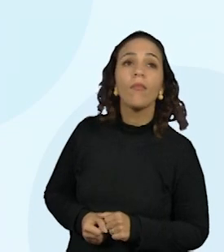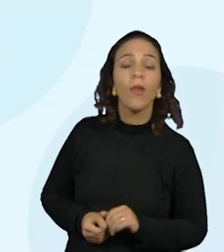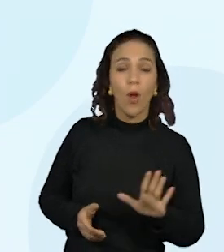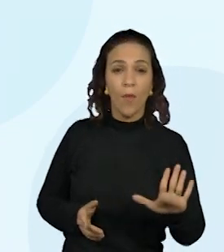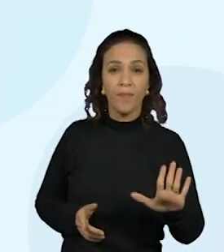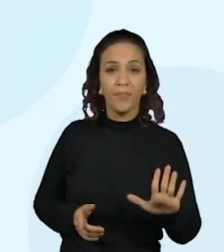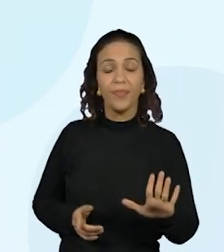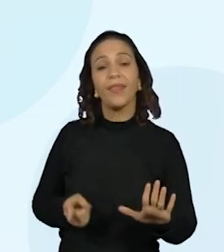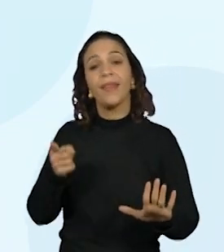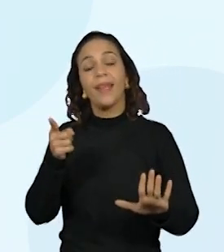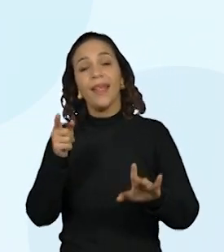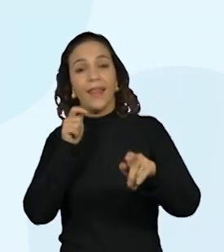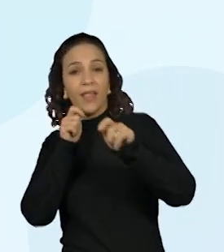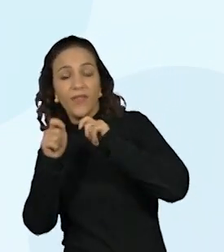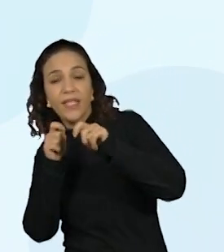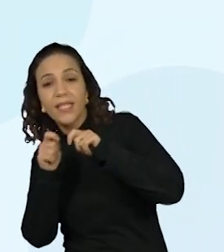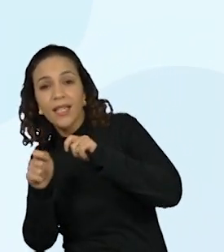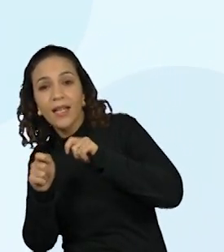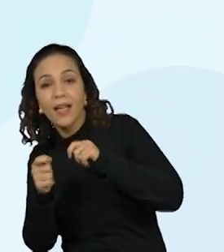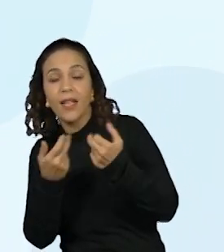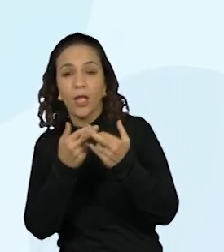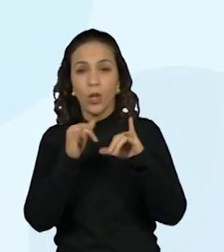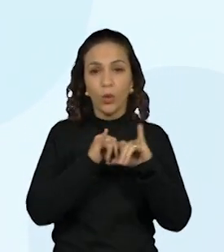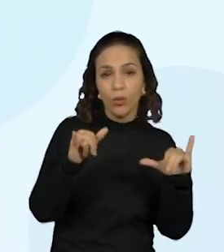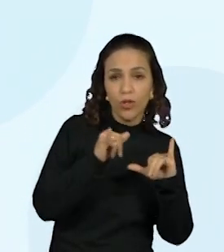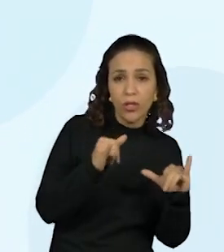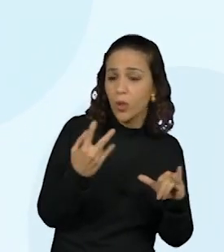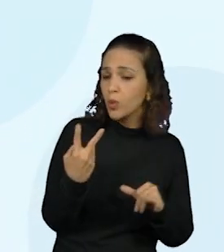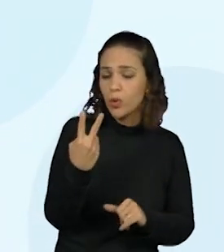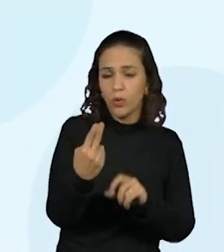Entrevista e notícia informam.